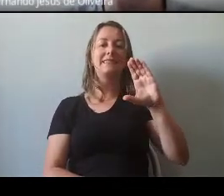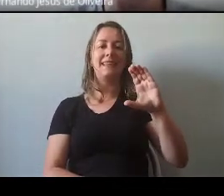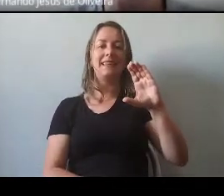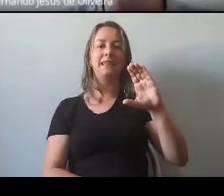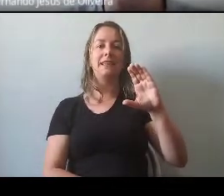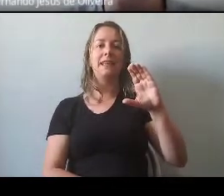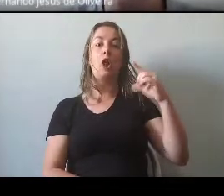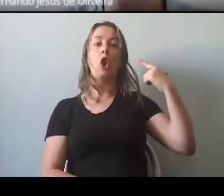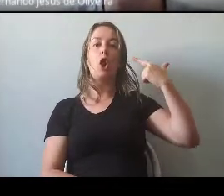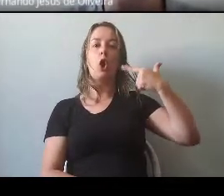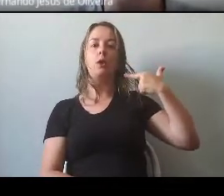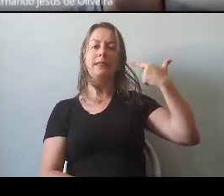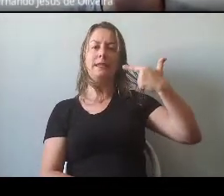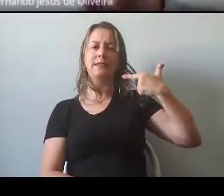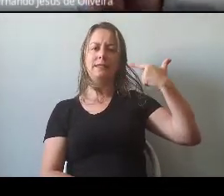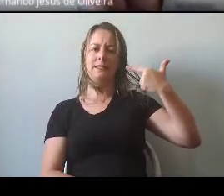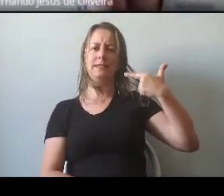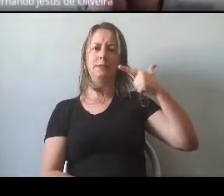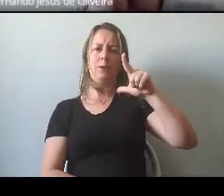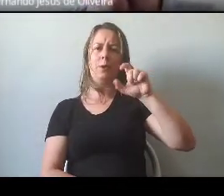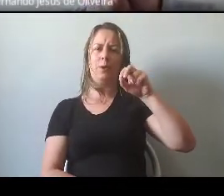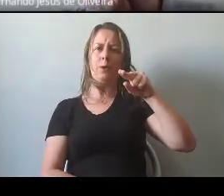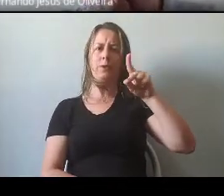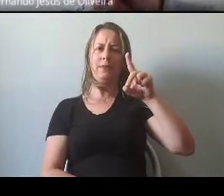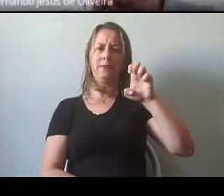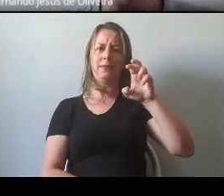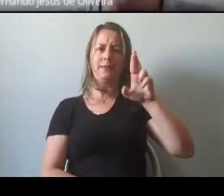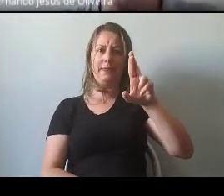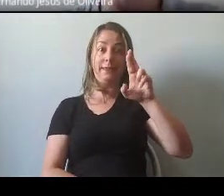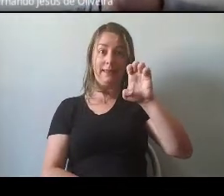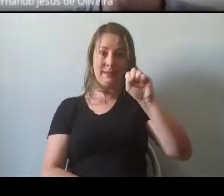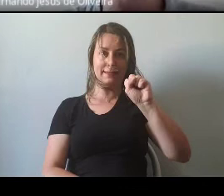pela BBC de Londres, está